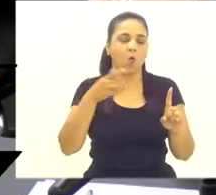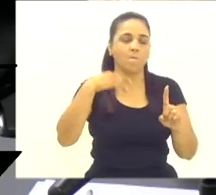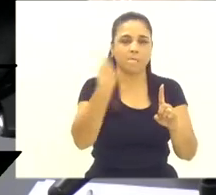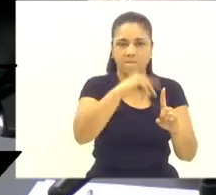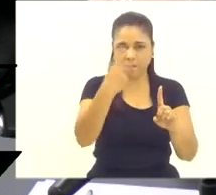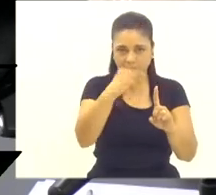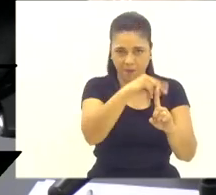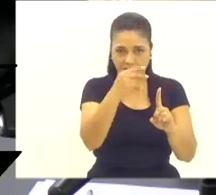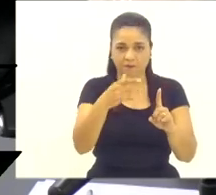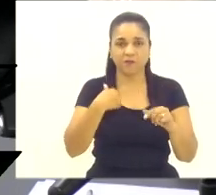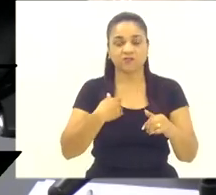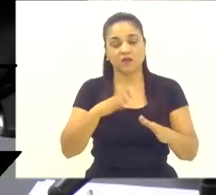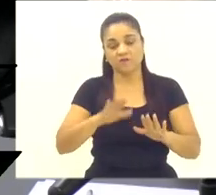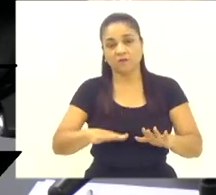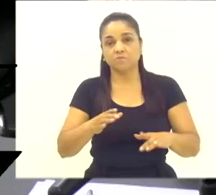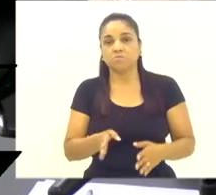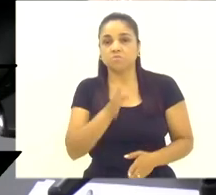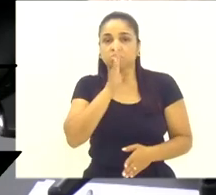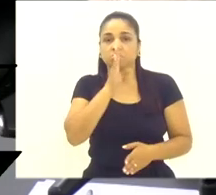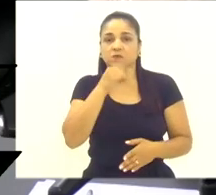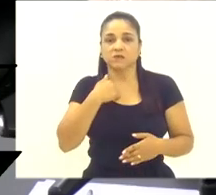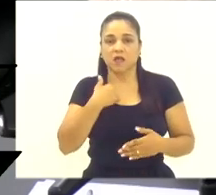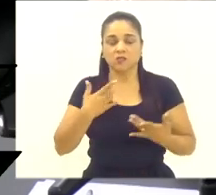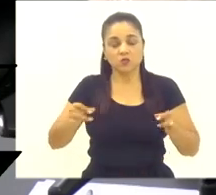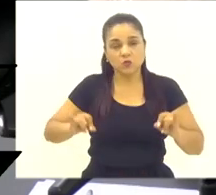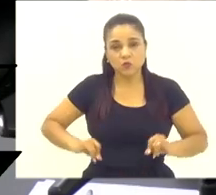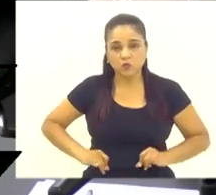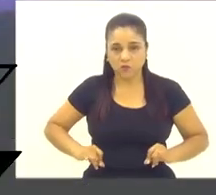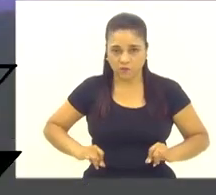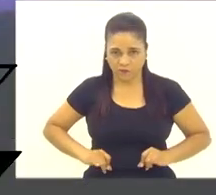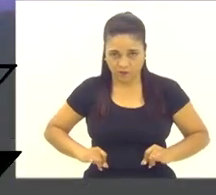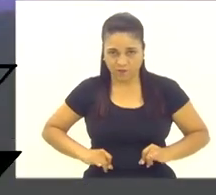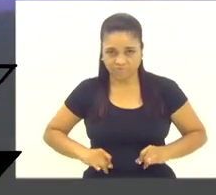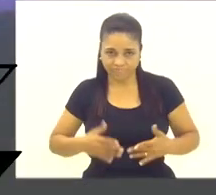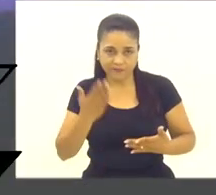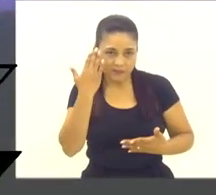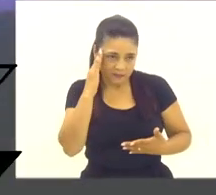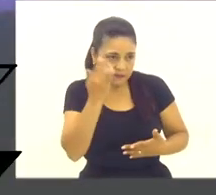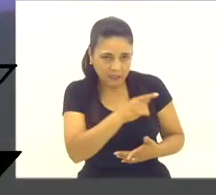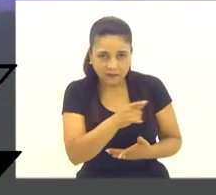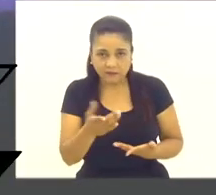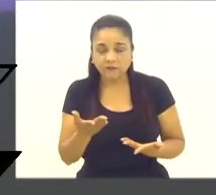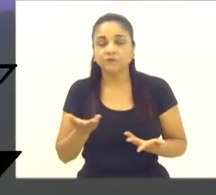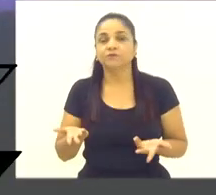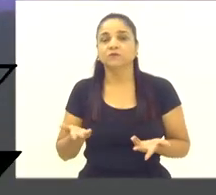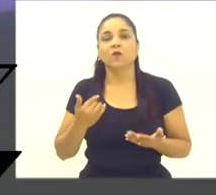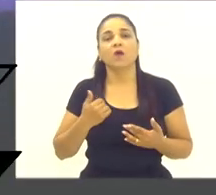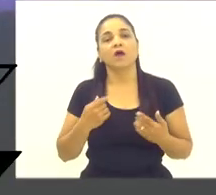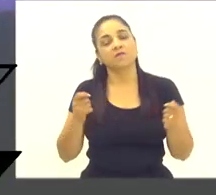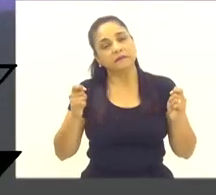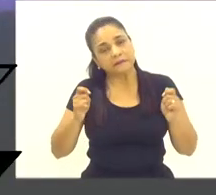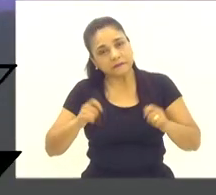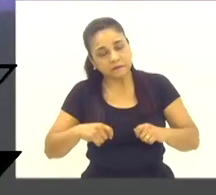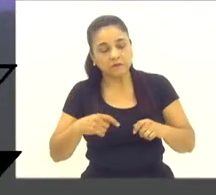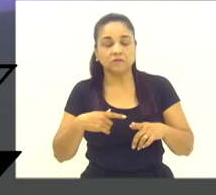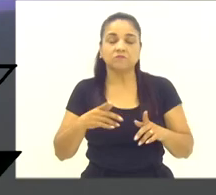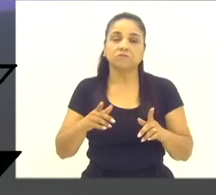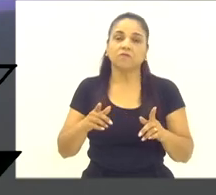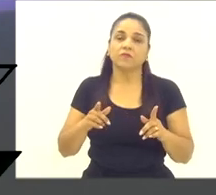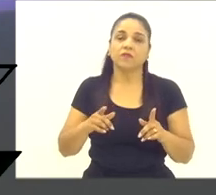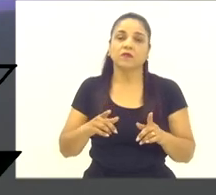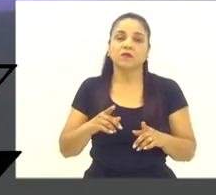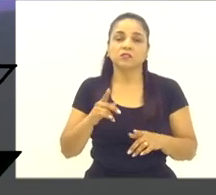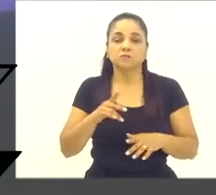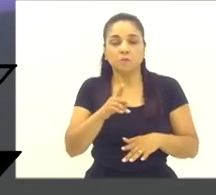que do que falar e sofrer esse tipo de agressão e muitas vezes até as pessoas podem ser retirar do